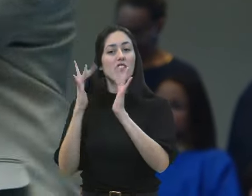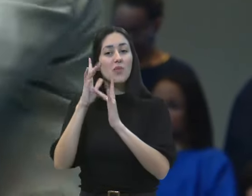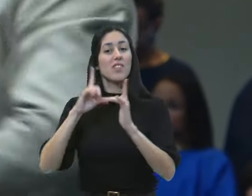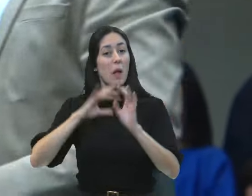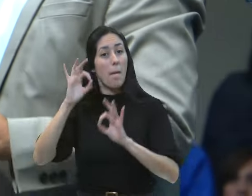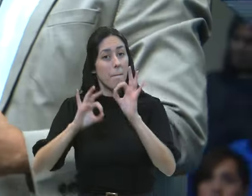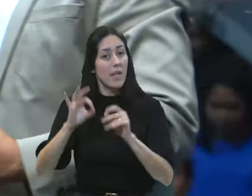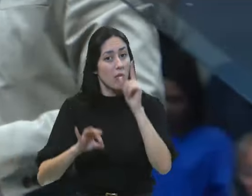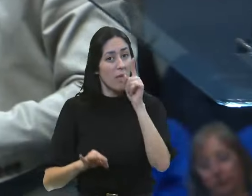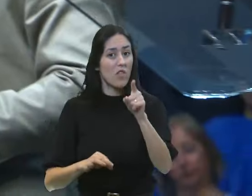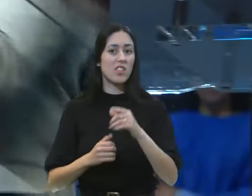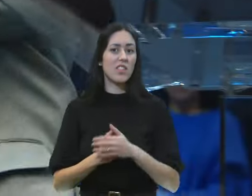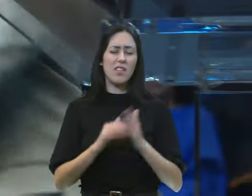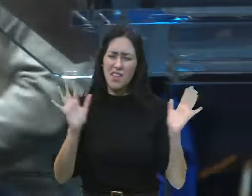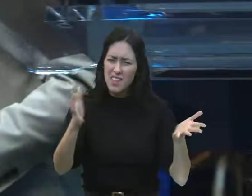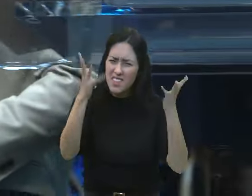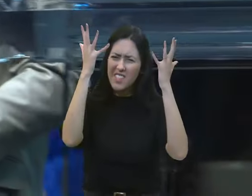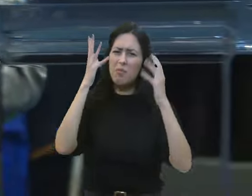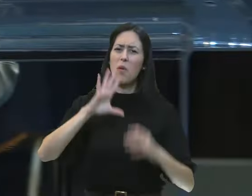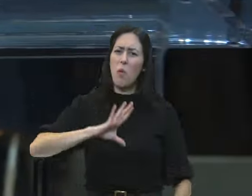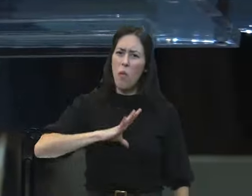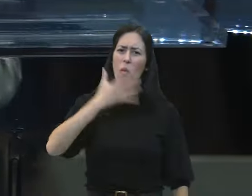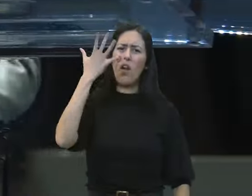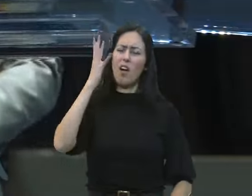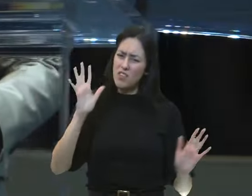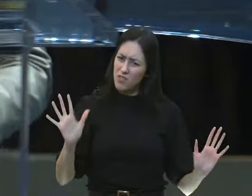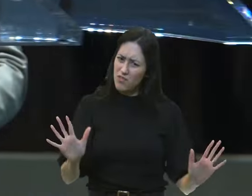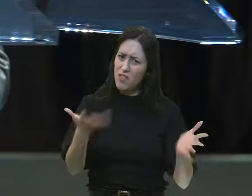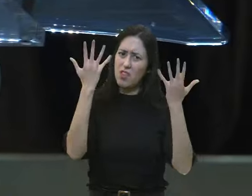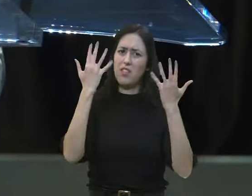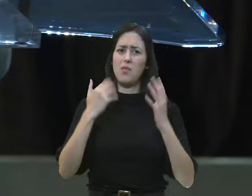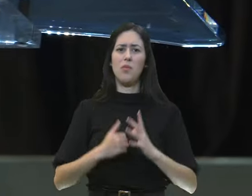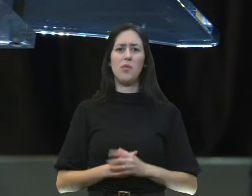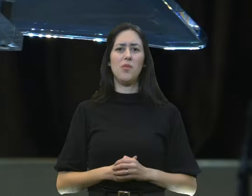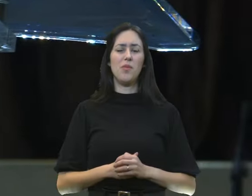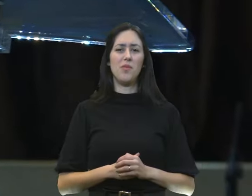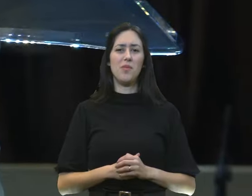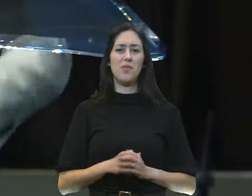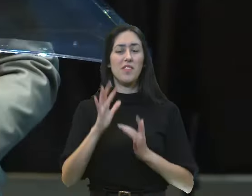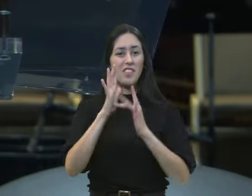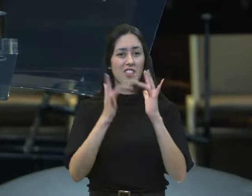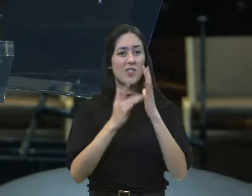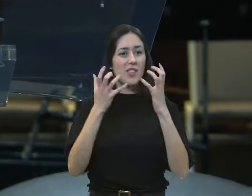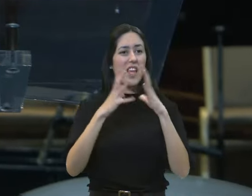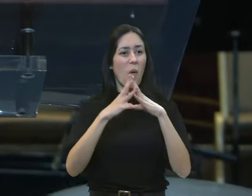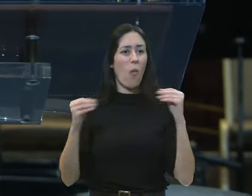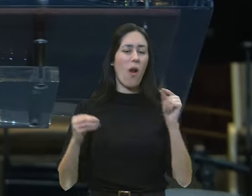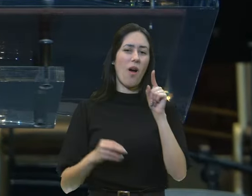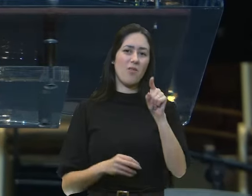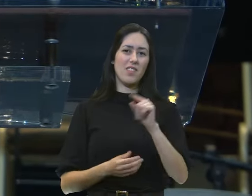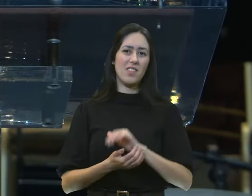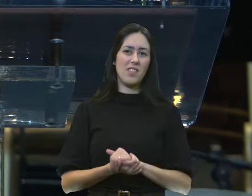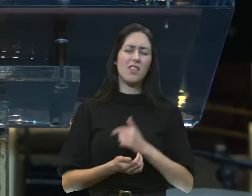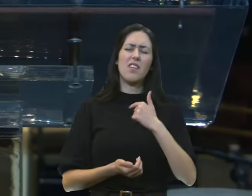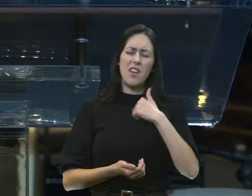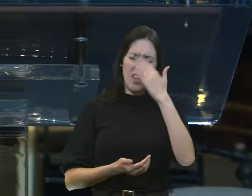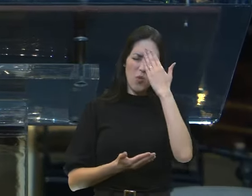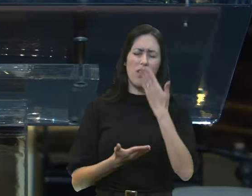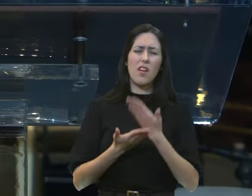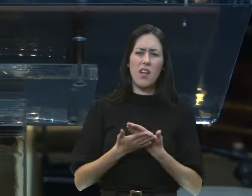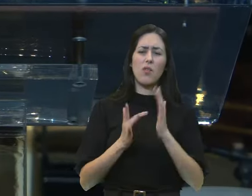Se anima, coragem, se levante. Eu vou te curar nessa manhã. Eu creio, o Senhor